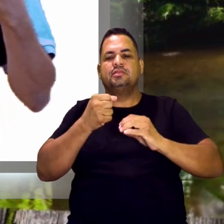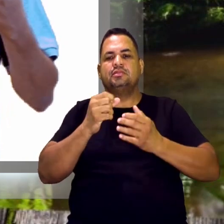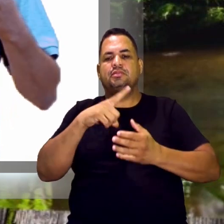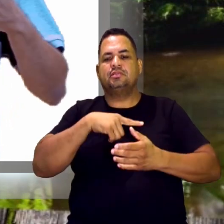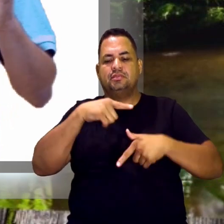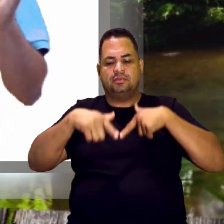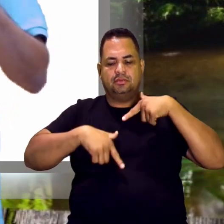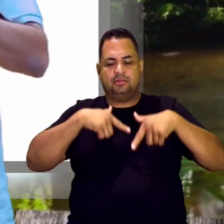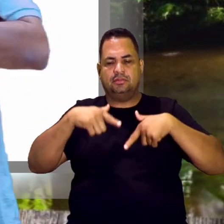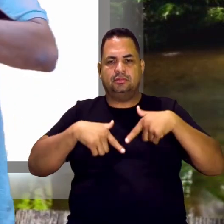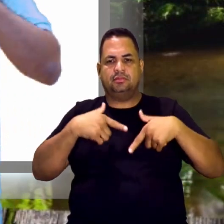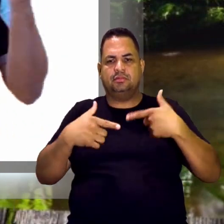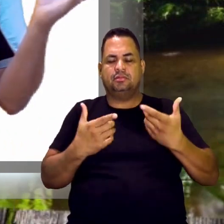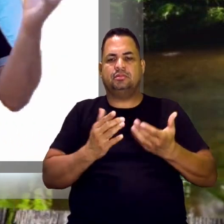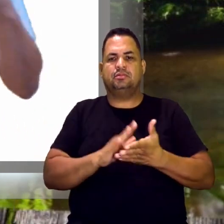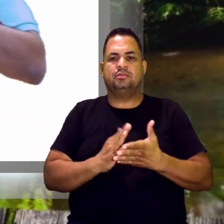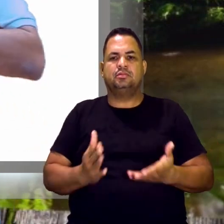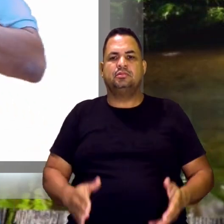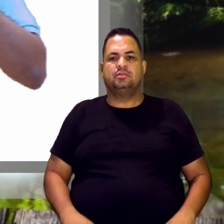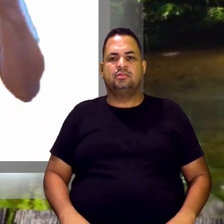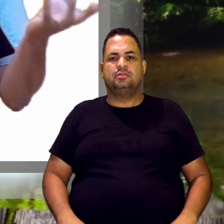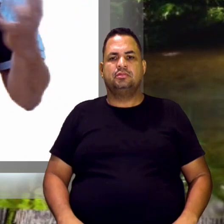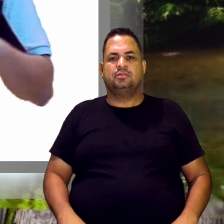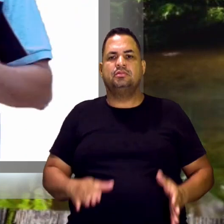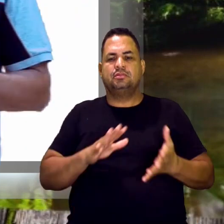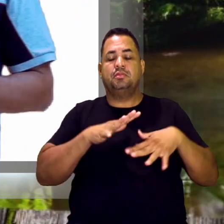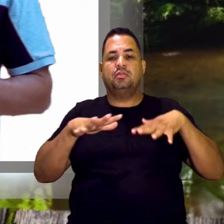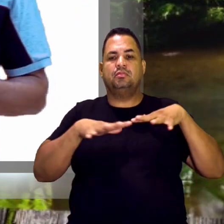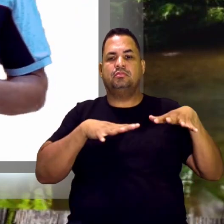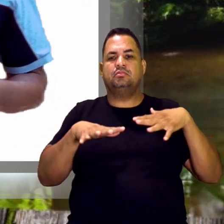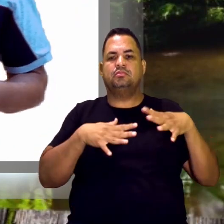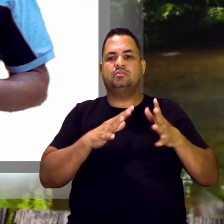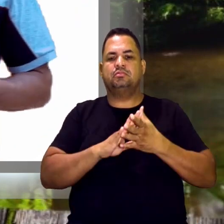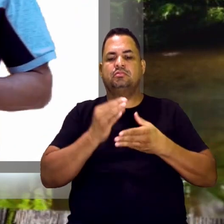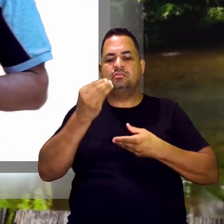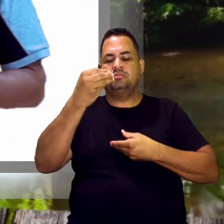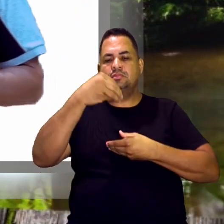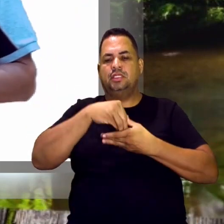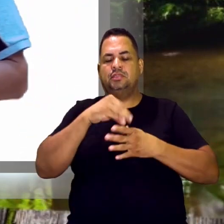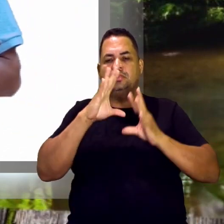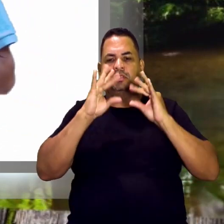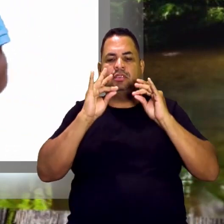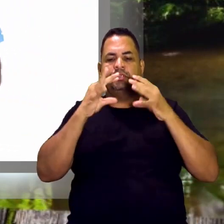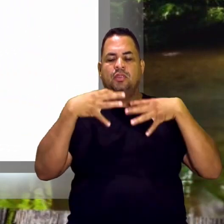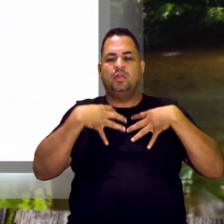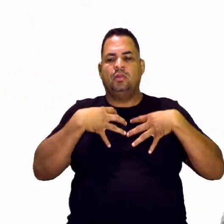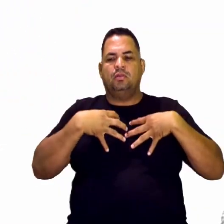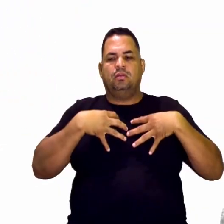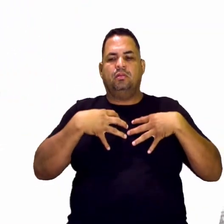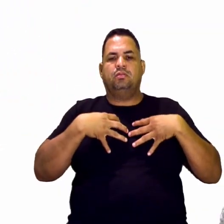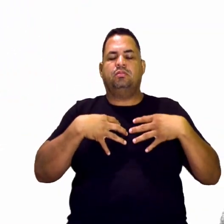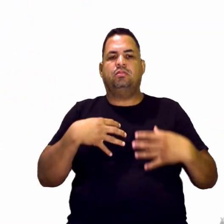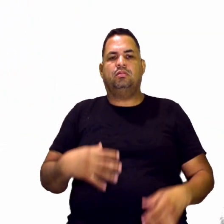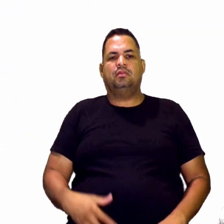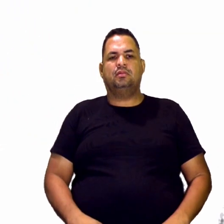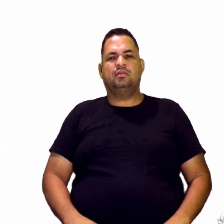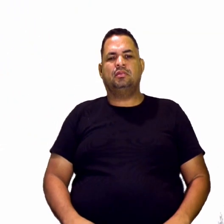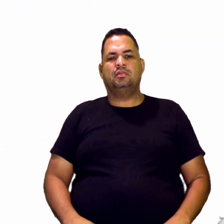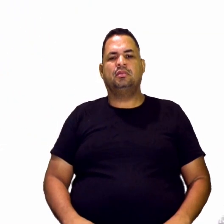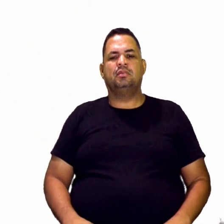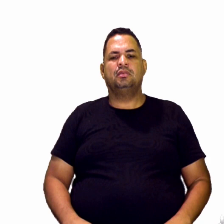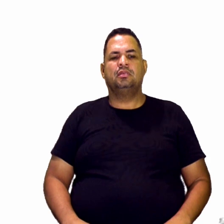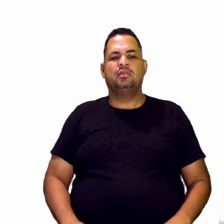absorção desse muco, tanto quanto na movimentação desse muco dentro do órgão. Tá bom? Volta lá.